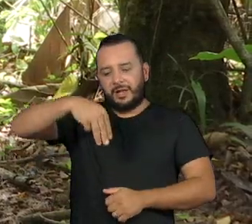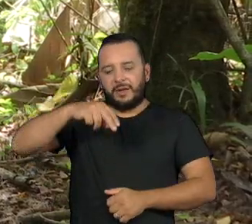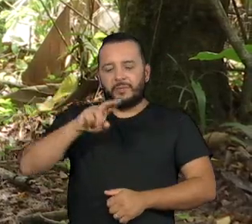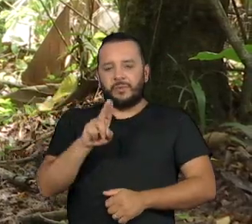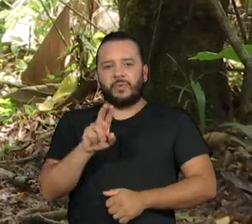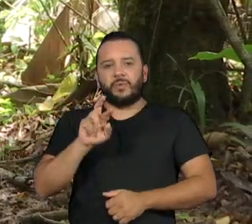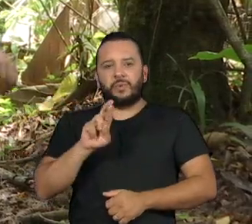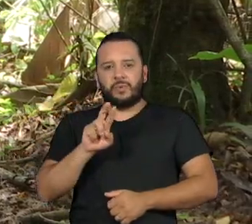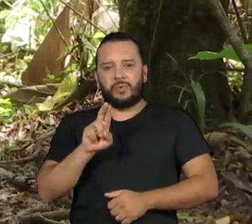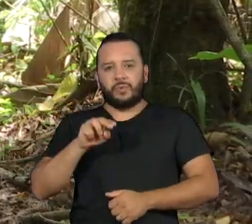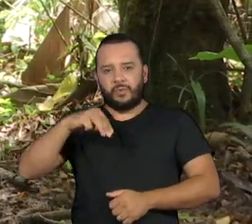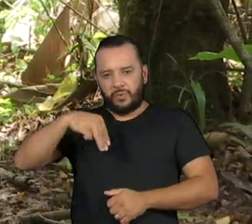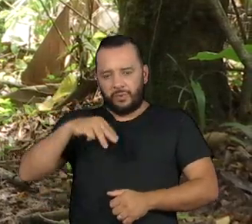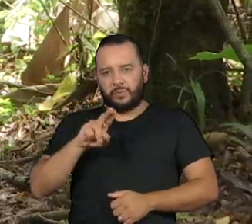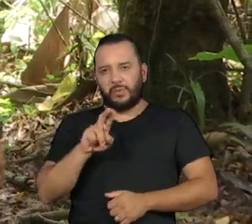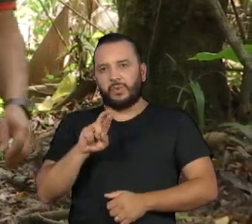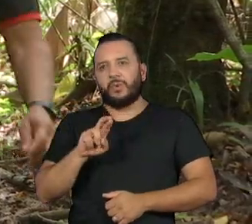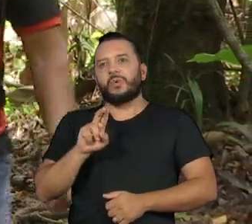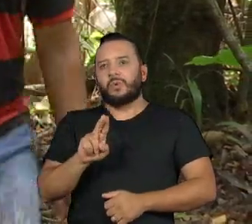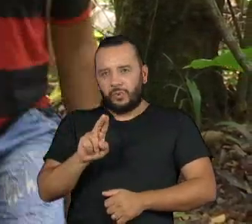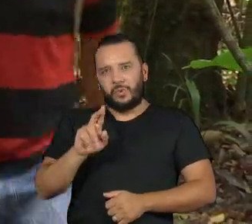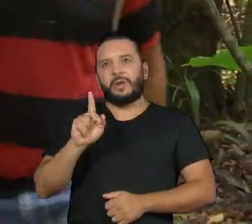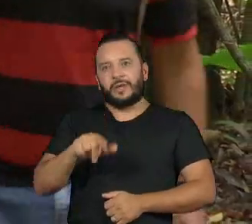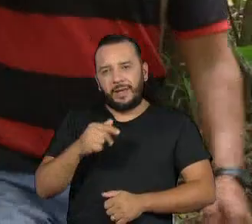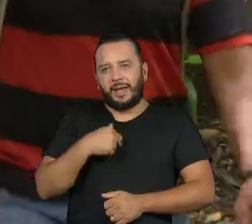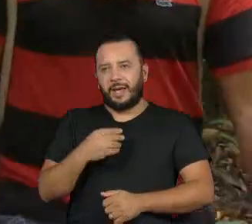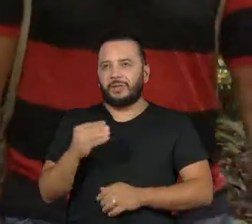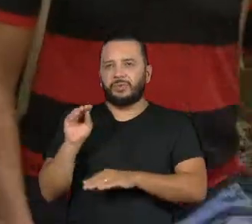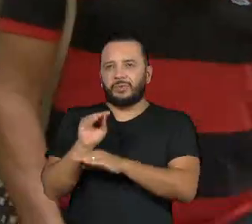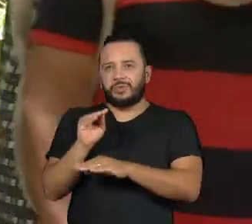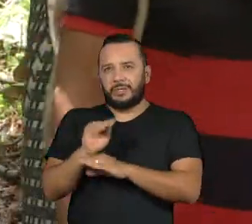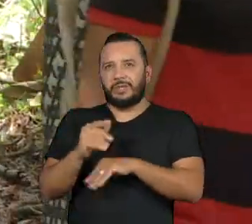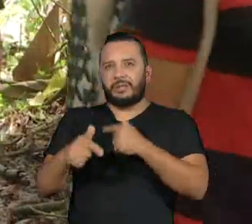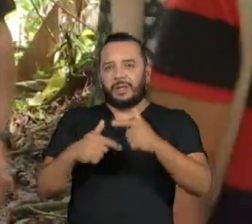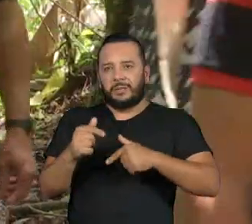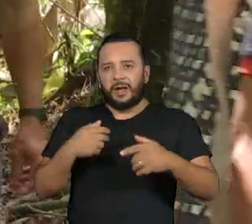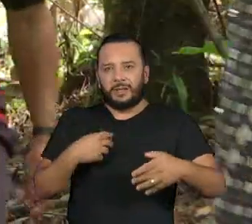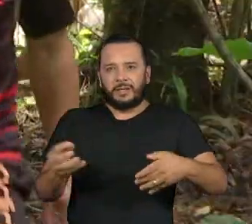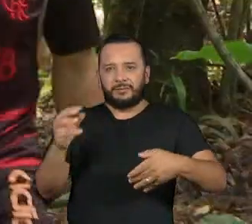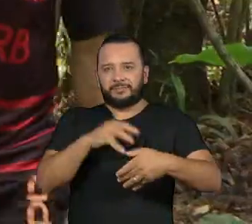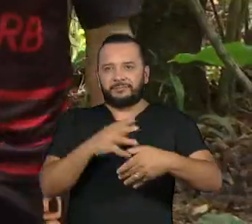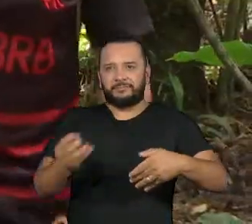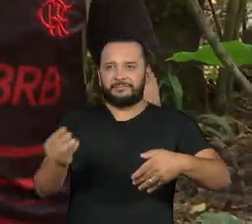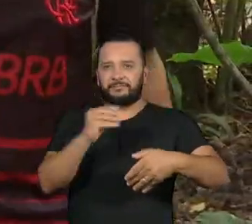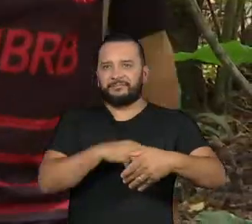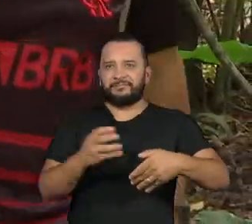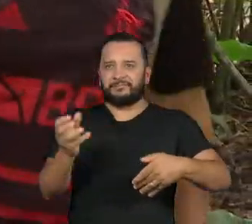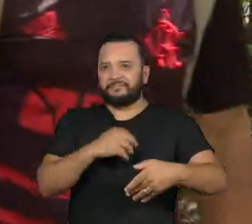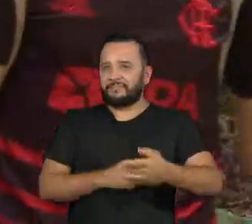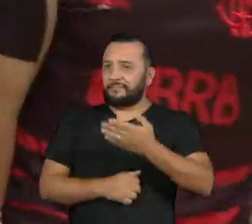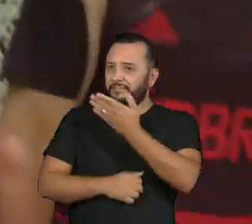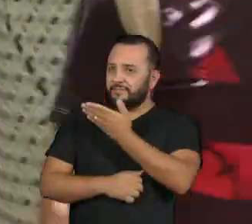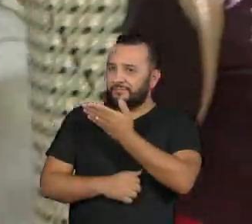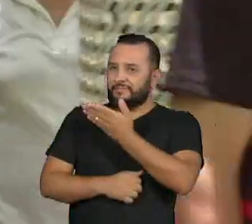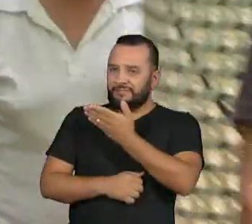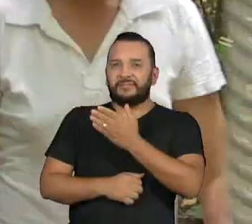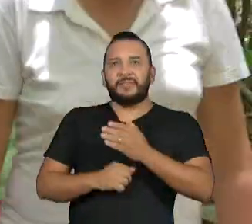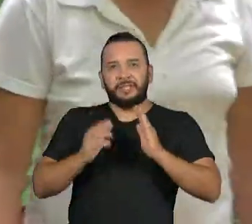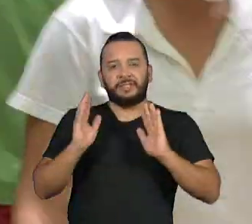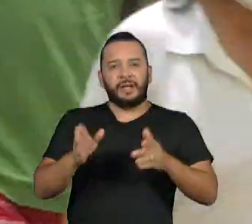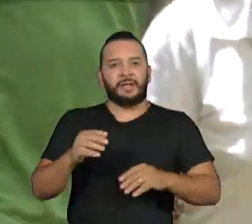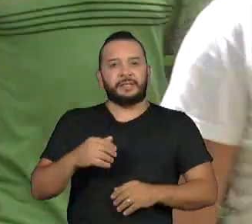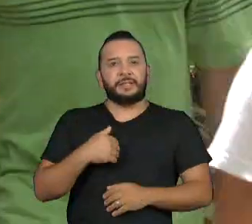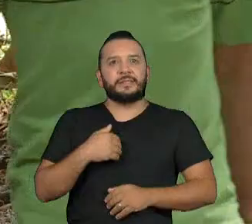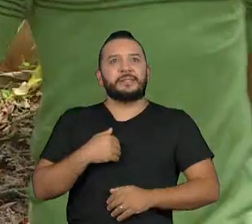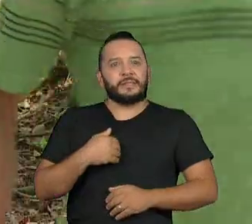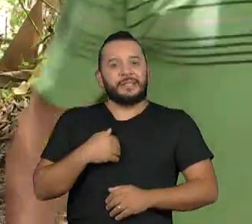a comunidade Nova Vista. Só esse ano, embrenhados em meio à floresta, os moradores coletaram mais de